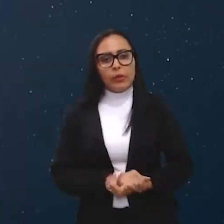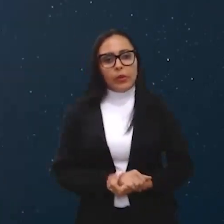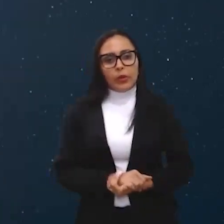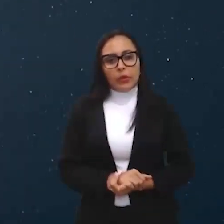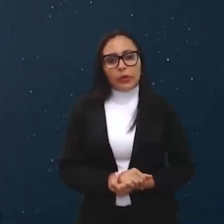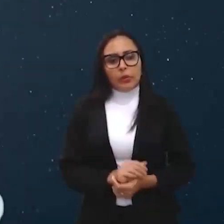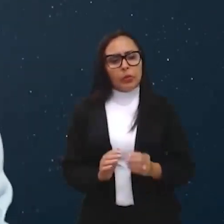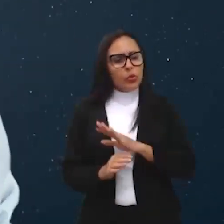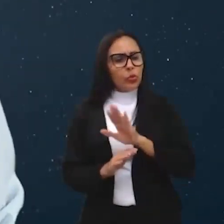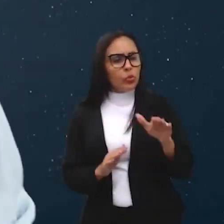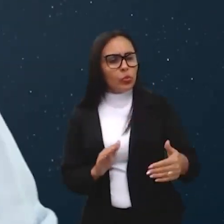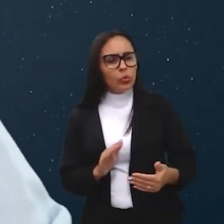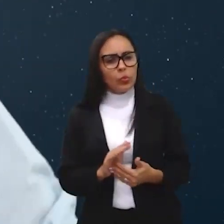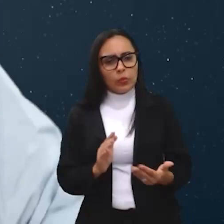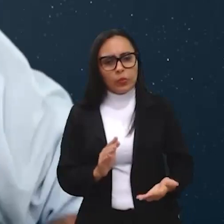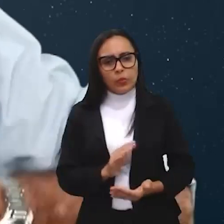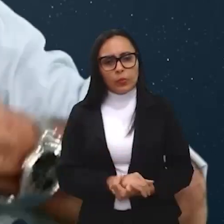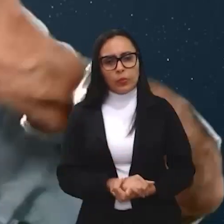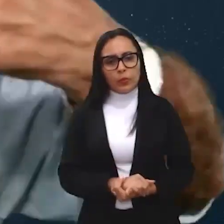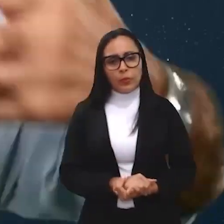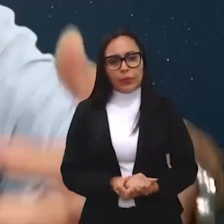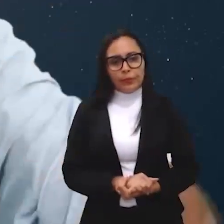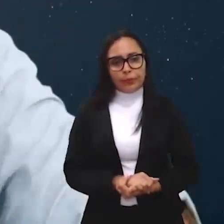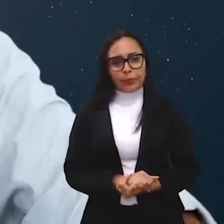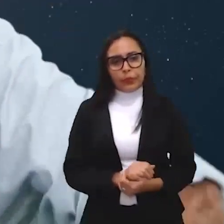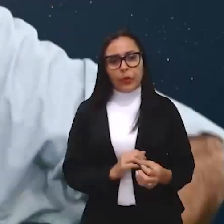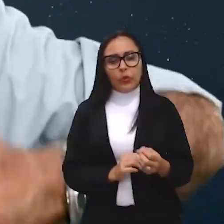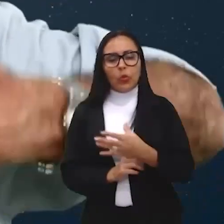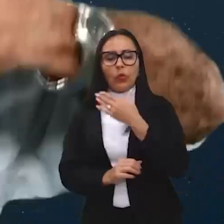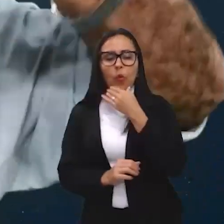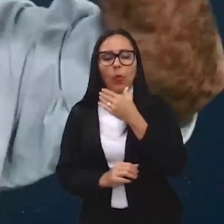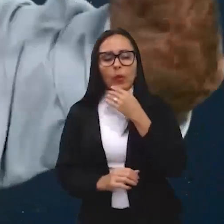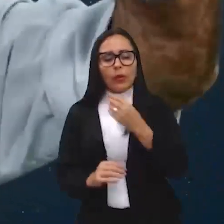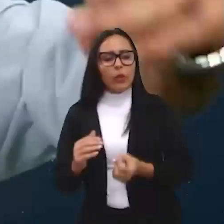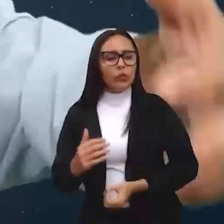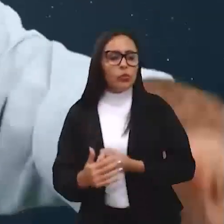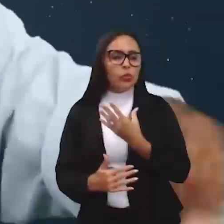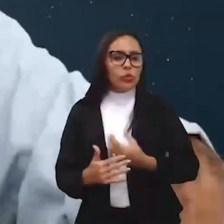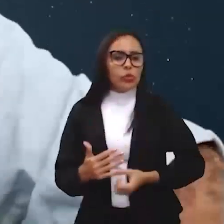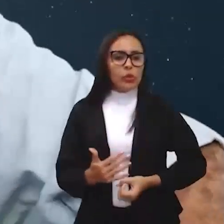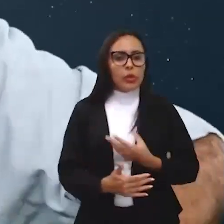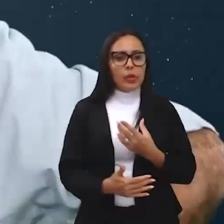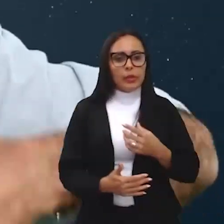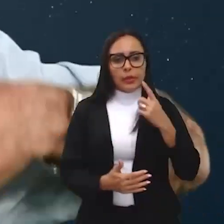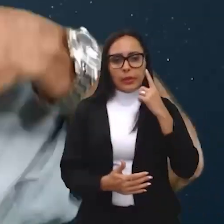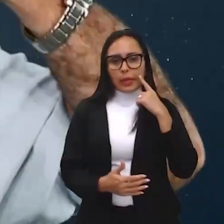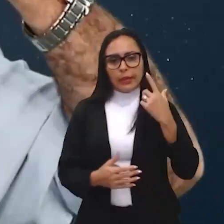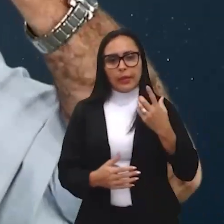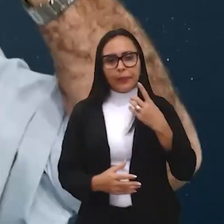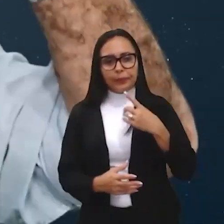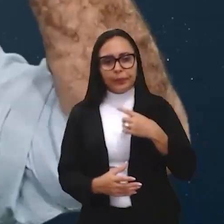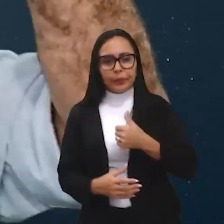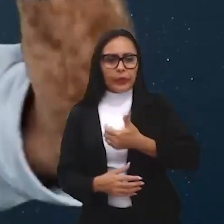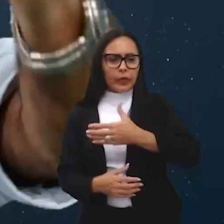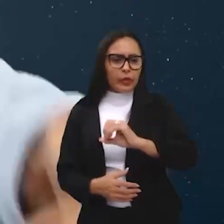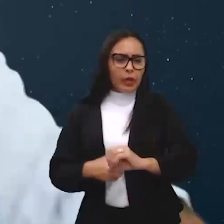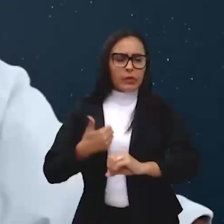tudo muda, não é? Então é um novo homem que vai surgindo a cada década, né? a